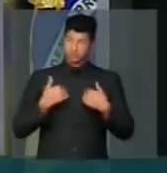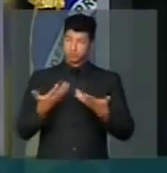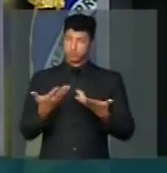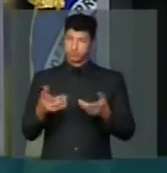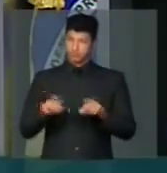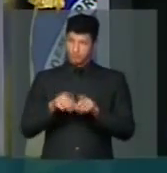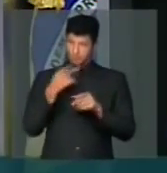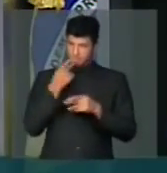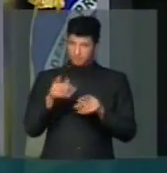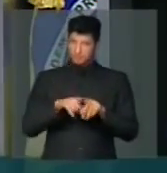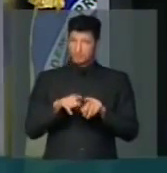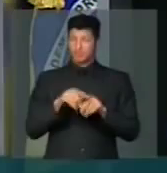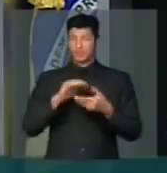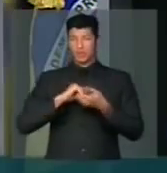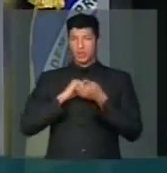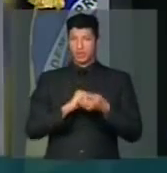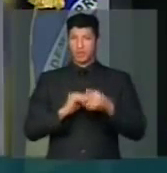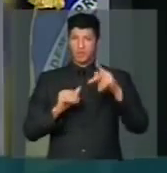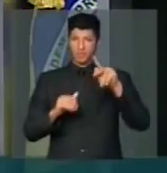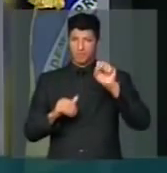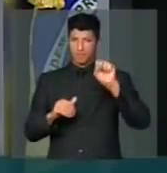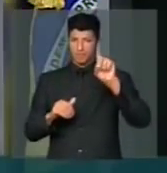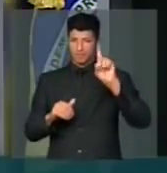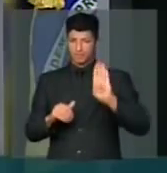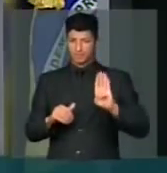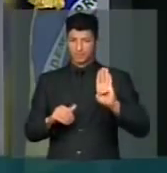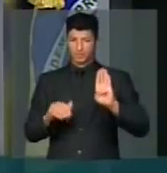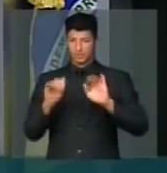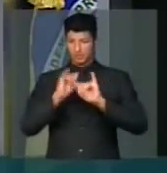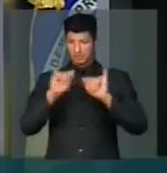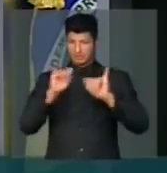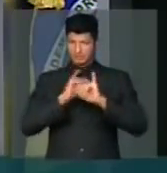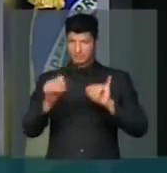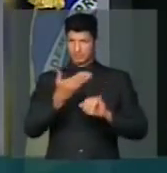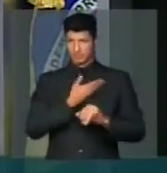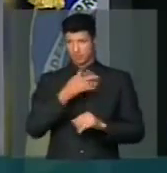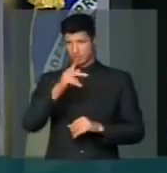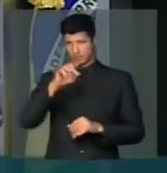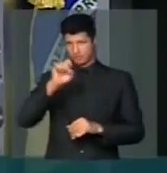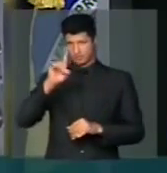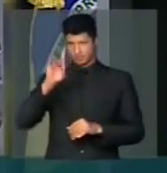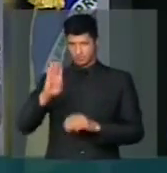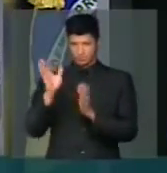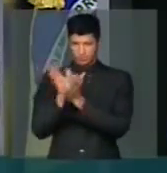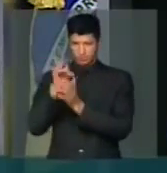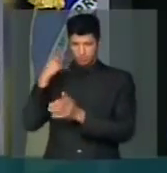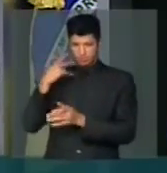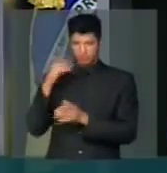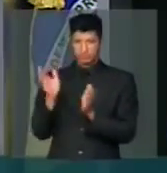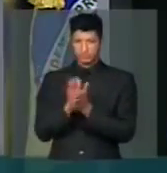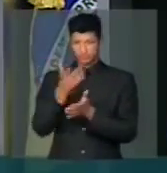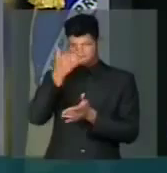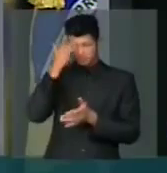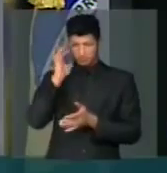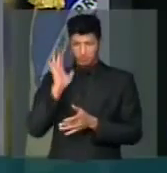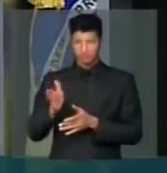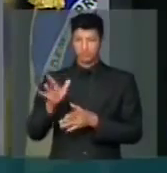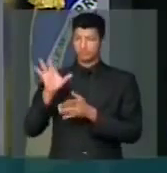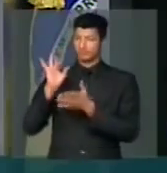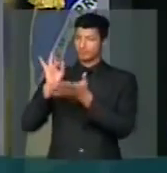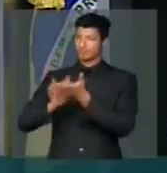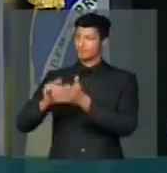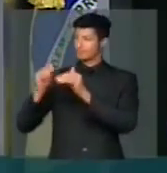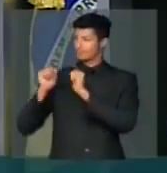aqui me dirigir aos companheiros do PSDB, dizer aos companheiros do PSDB, como alguém que foi um